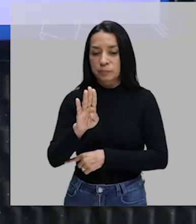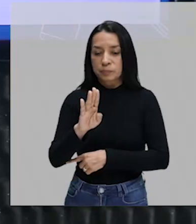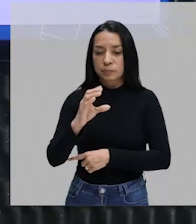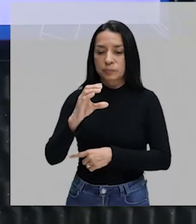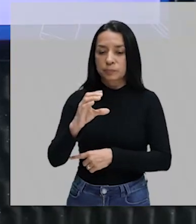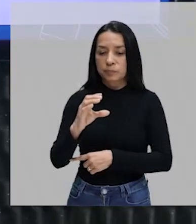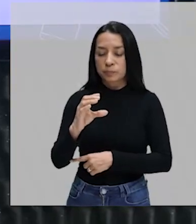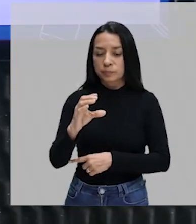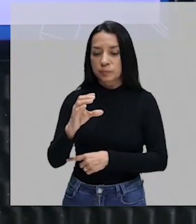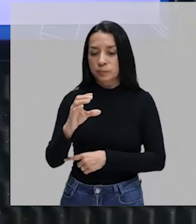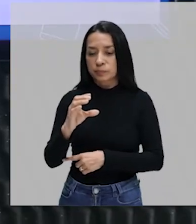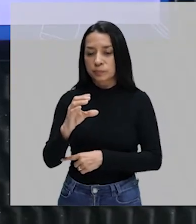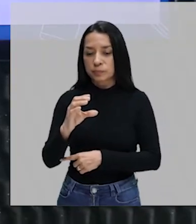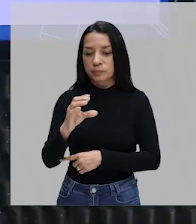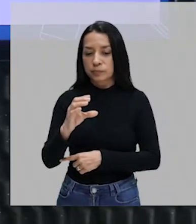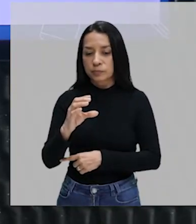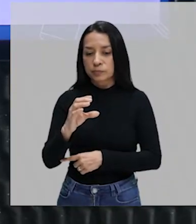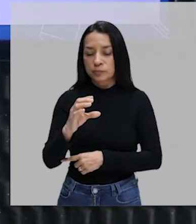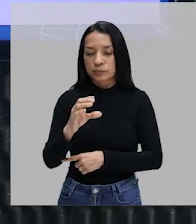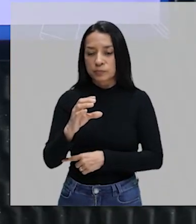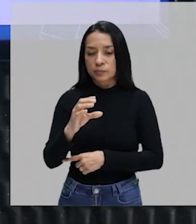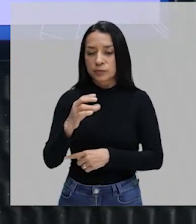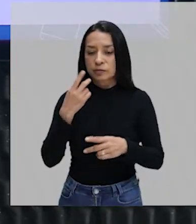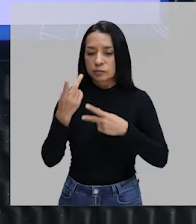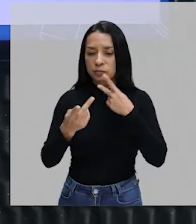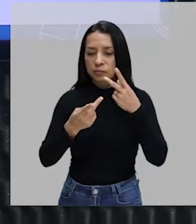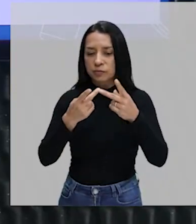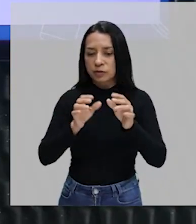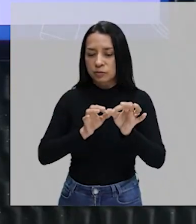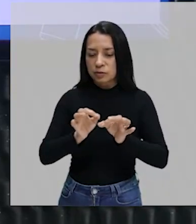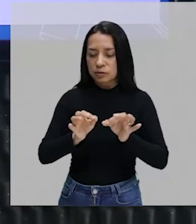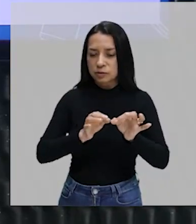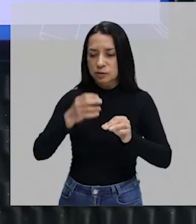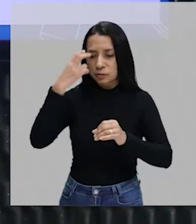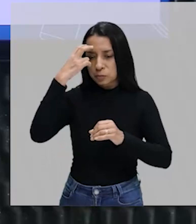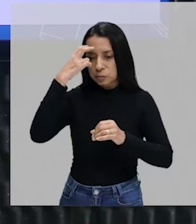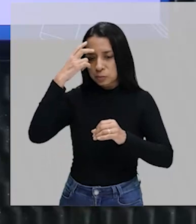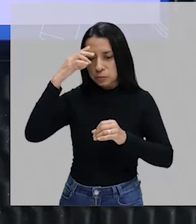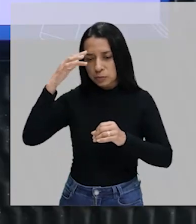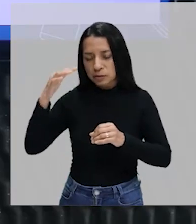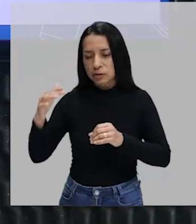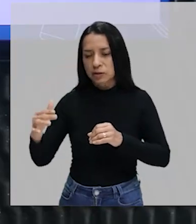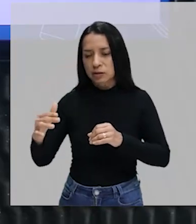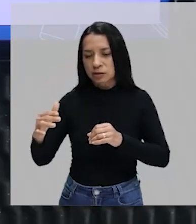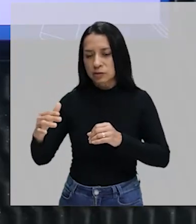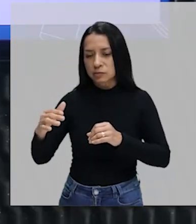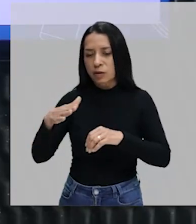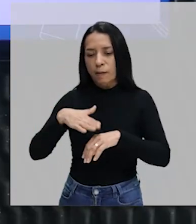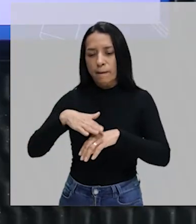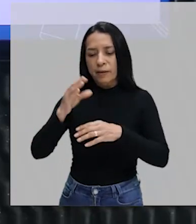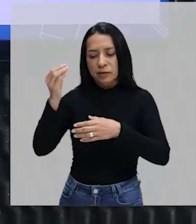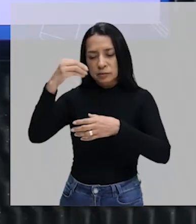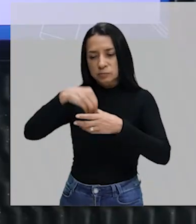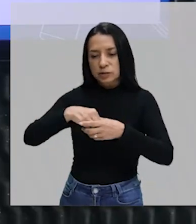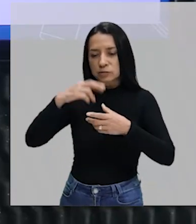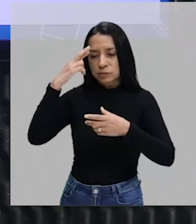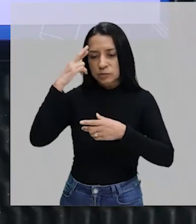Letra C, elaboração do intelecto. Quando eu falo elaboração do intelecto, eu estou mais no racionalismo do que no